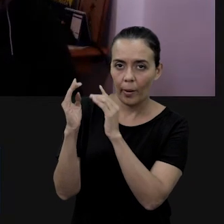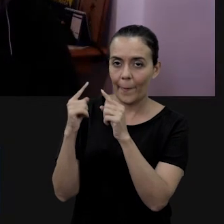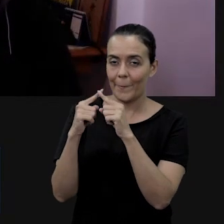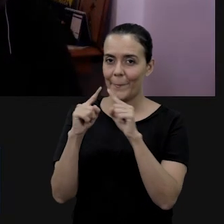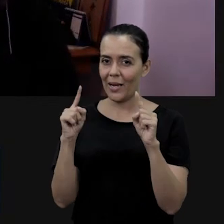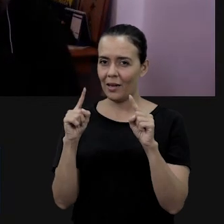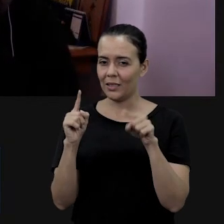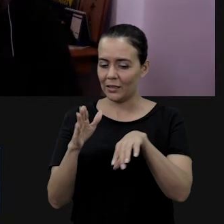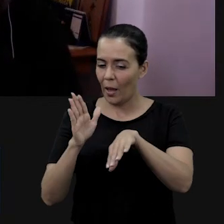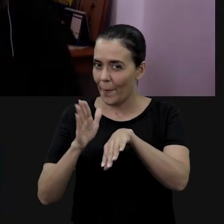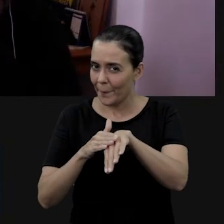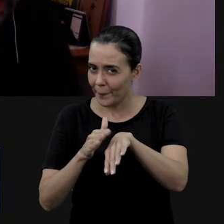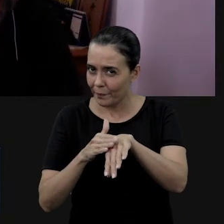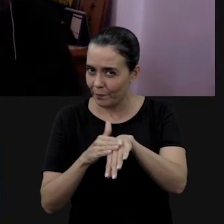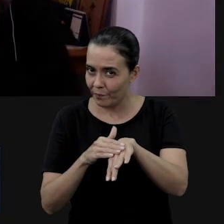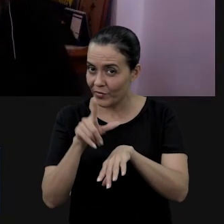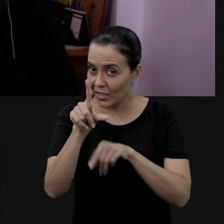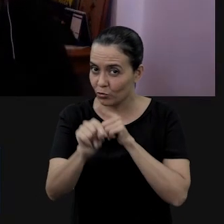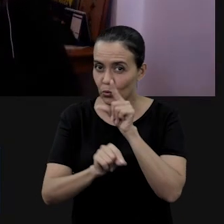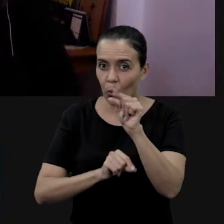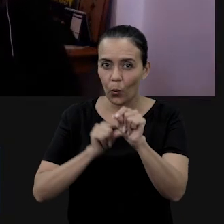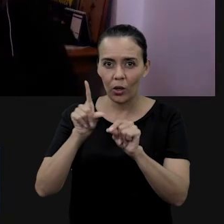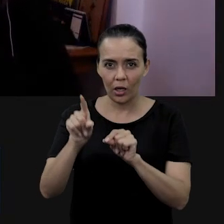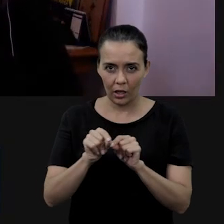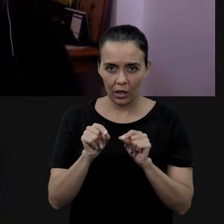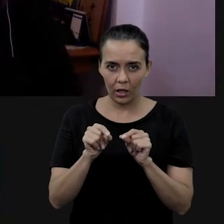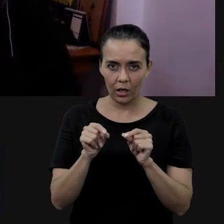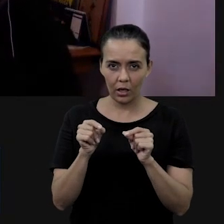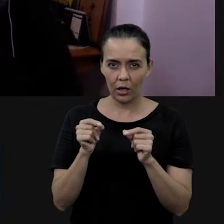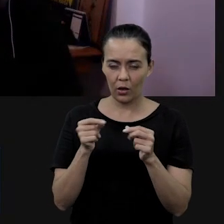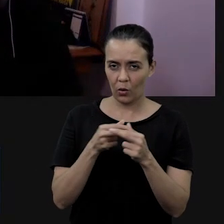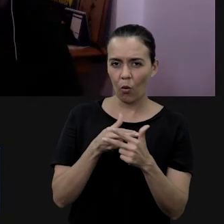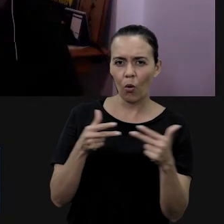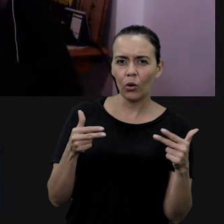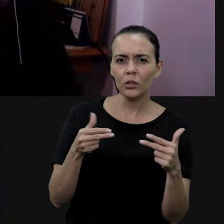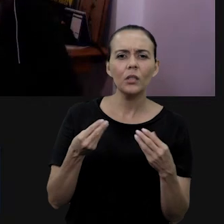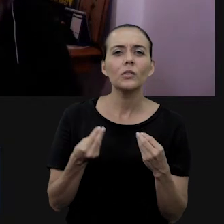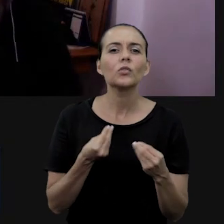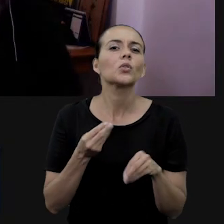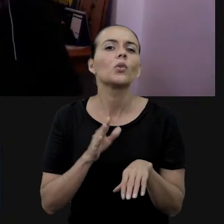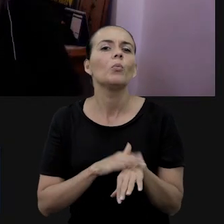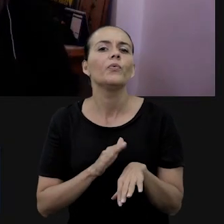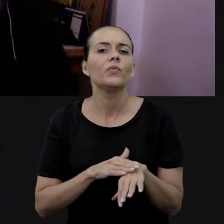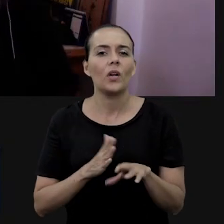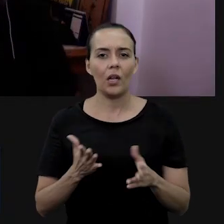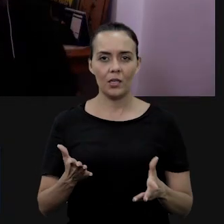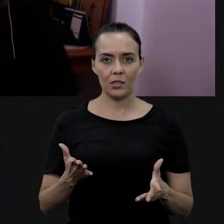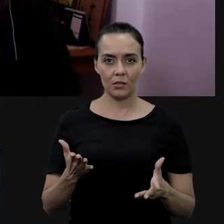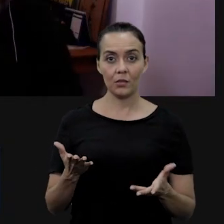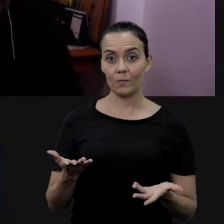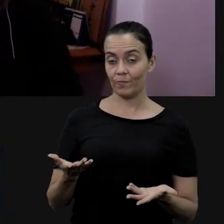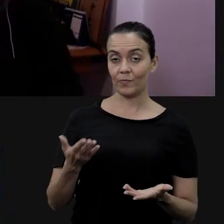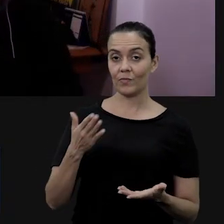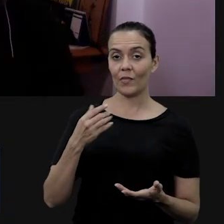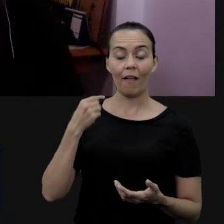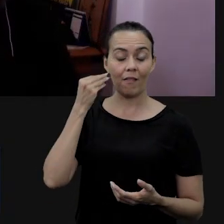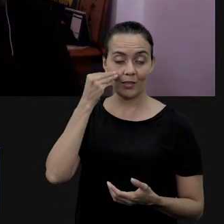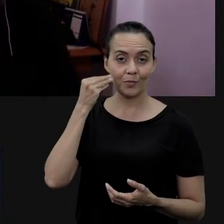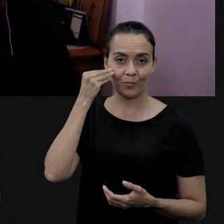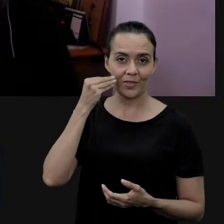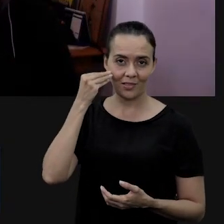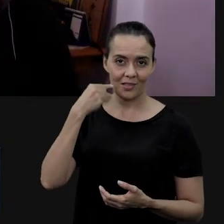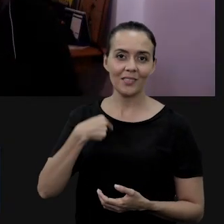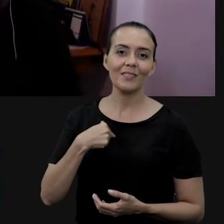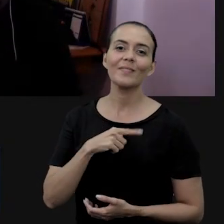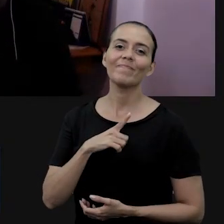outra coisa, colocar a mão na massa, tomar decisões e, e como é que eu faço isso, né? Então, essa